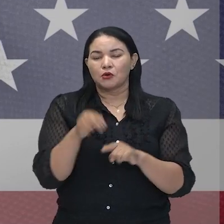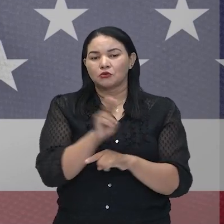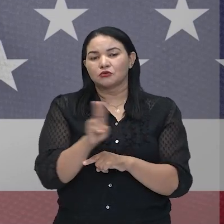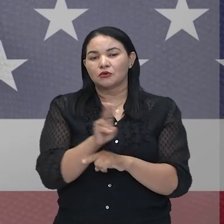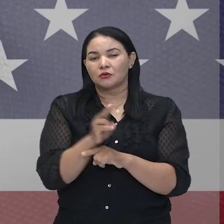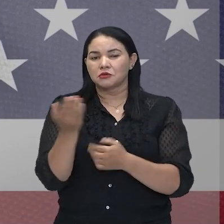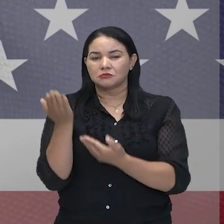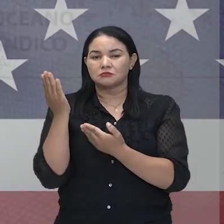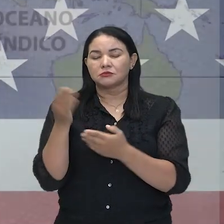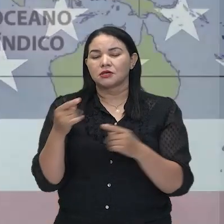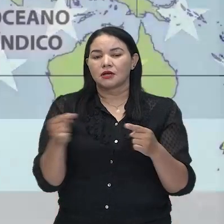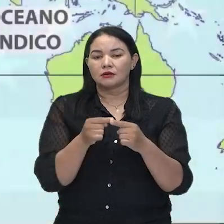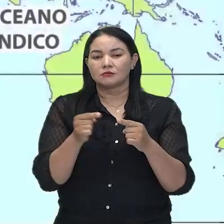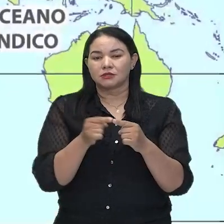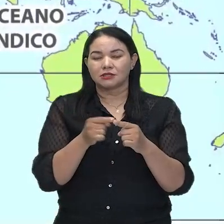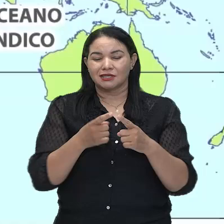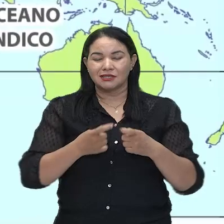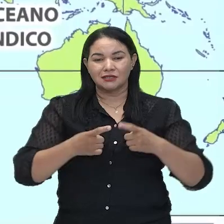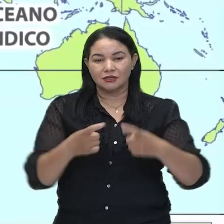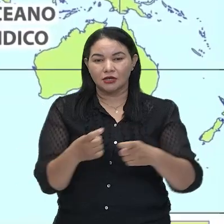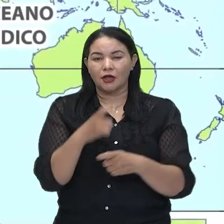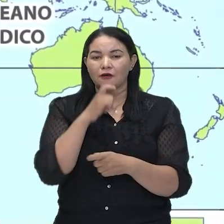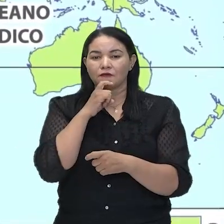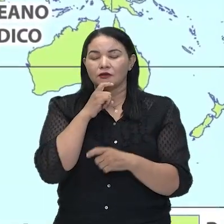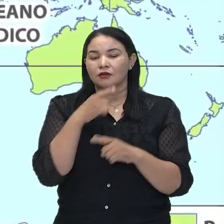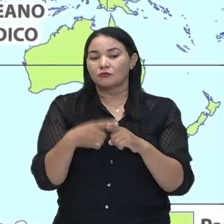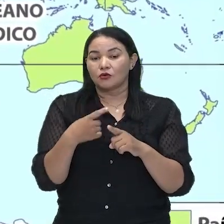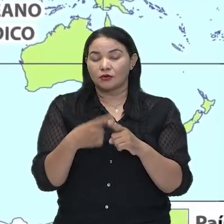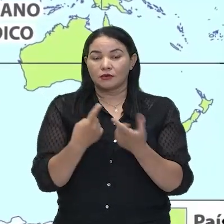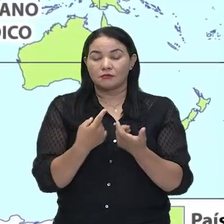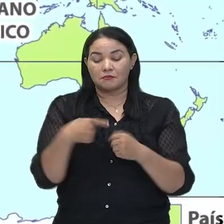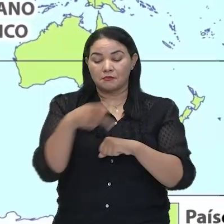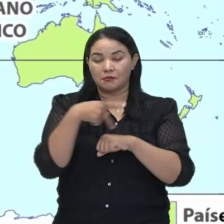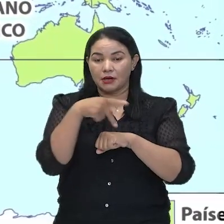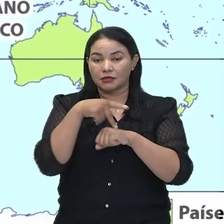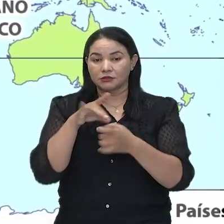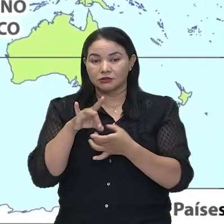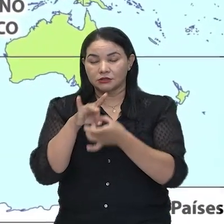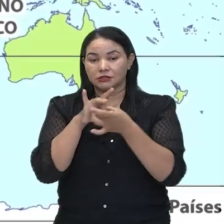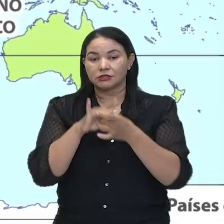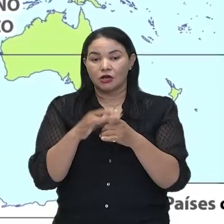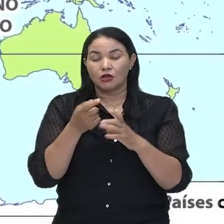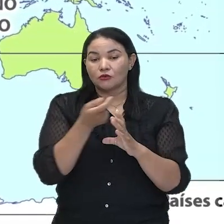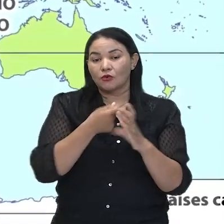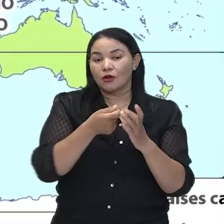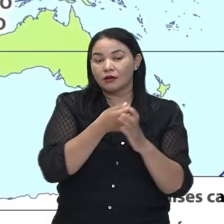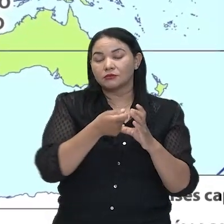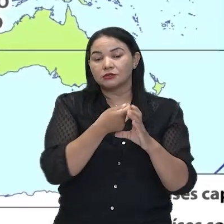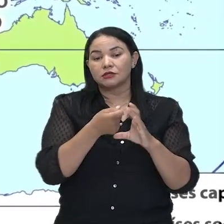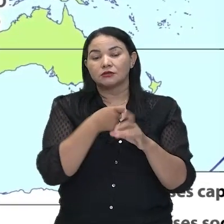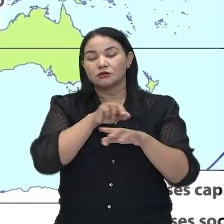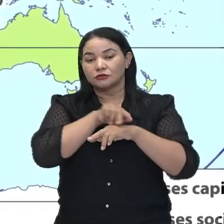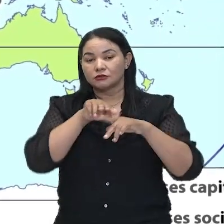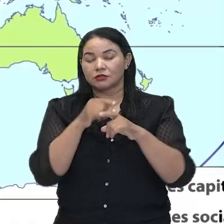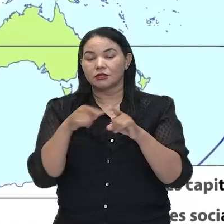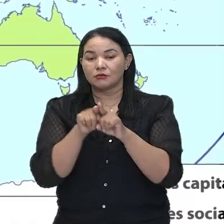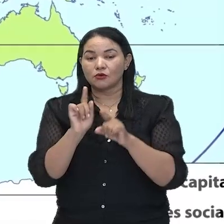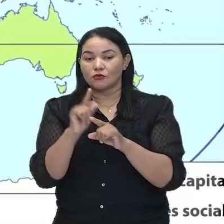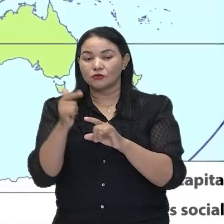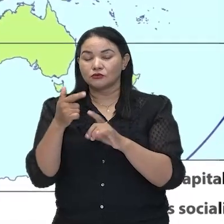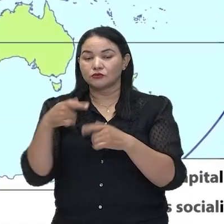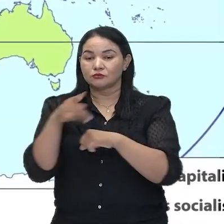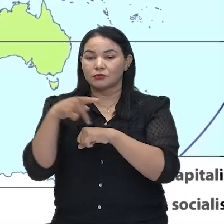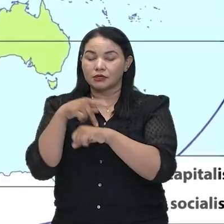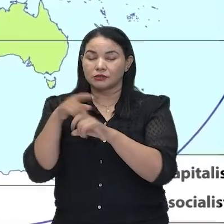Fria também, tá? Porque a gente tem, então, aí países ligados, então, ao capitalismo e outros ligados ao socialismo, mas